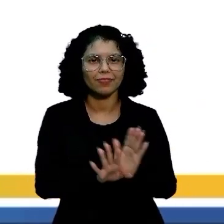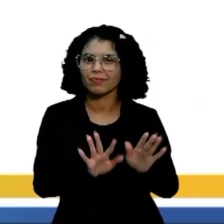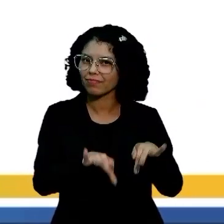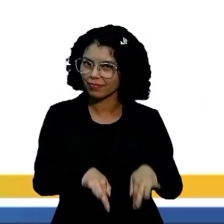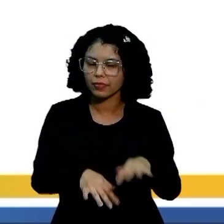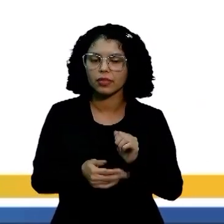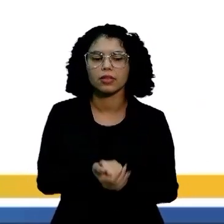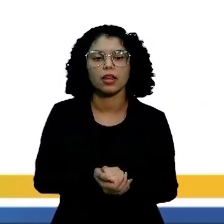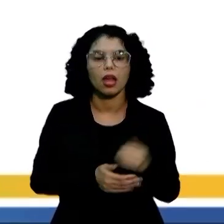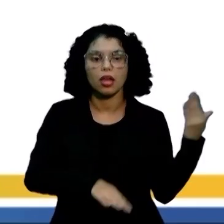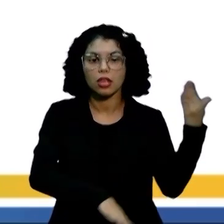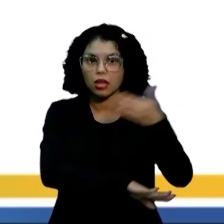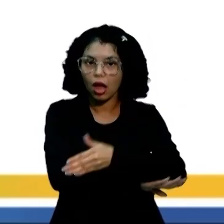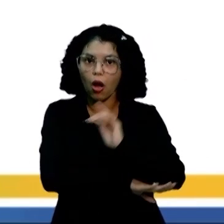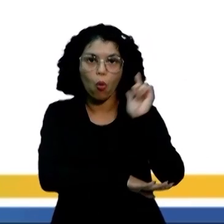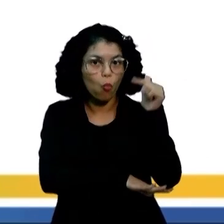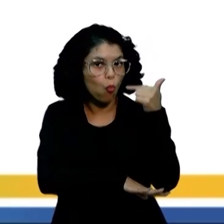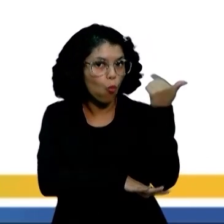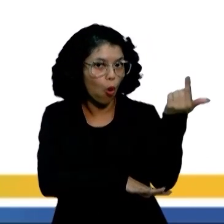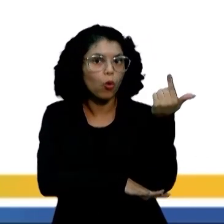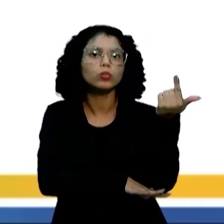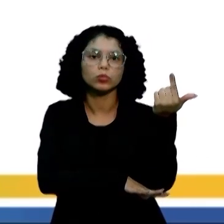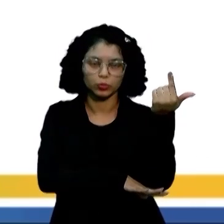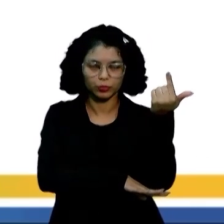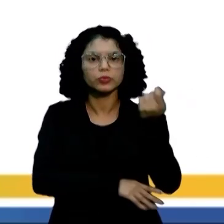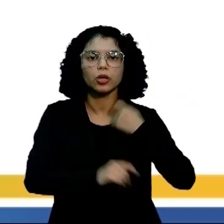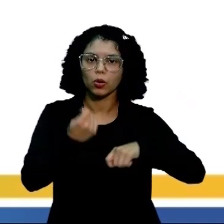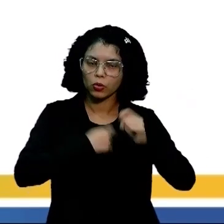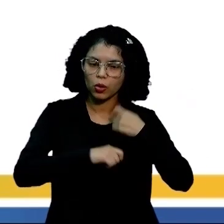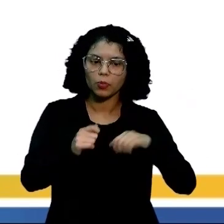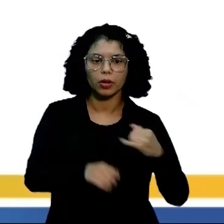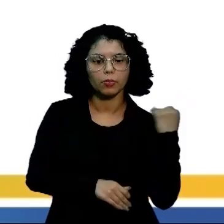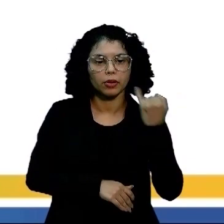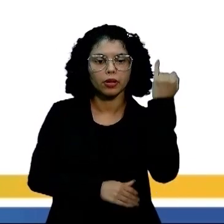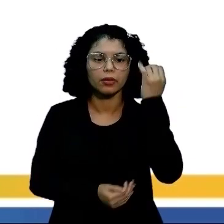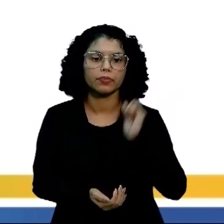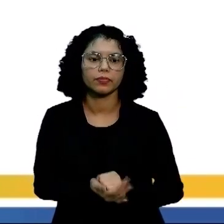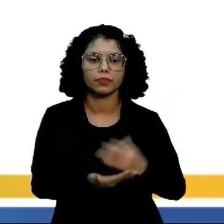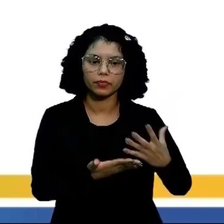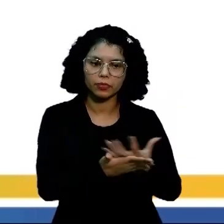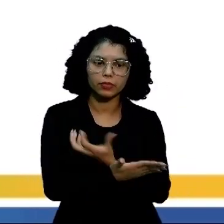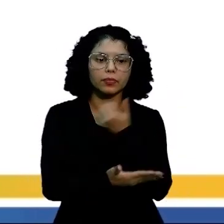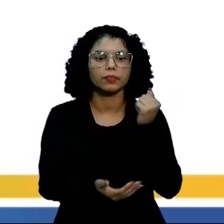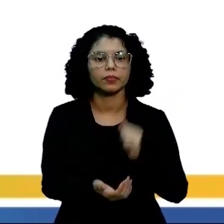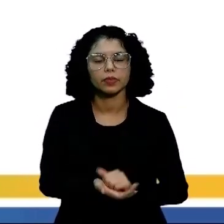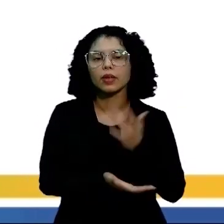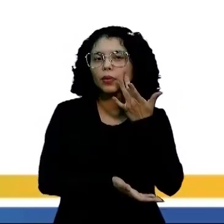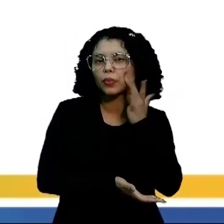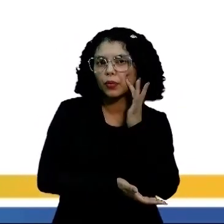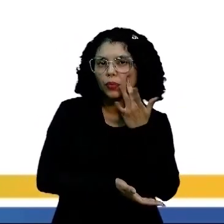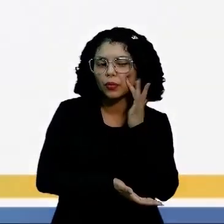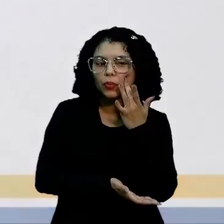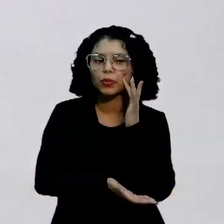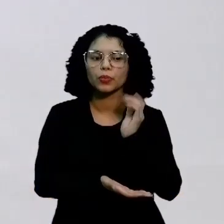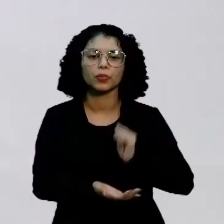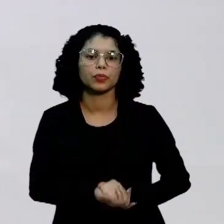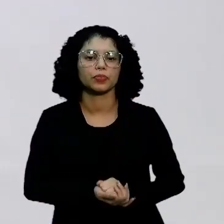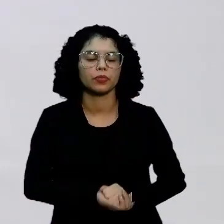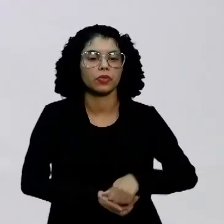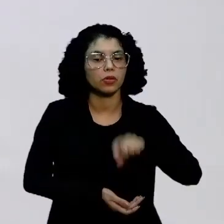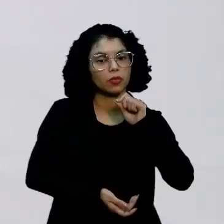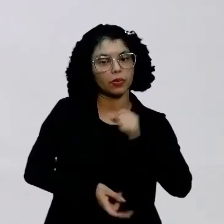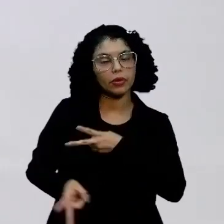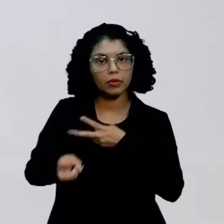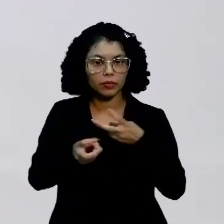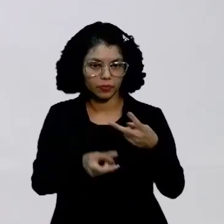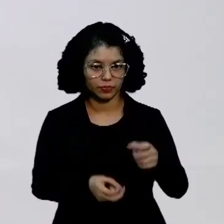em cena um outro fator econômico muitíssimo importante, que é a extração do ouro nas Minas Gerais. O que é